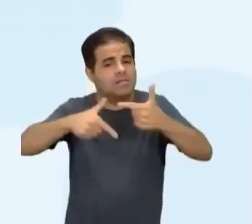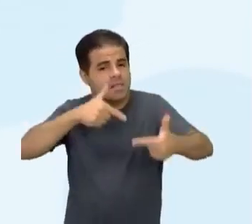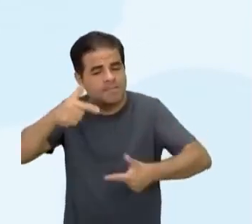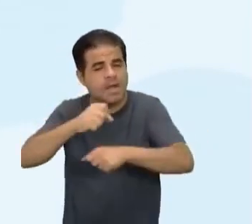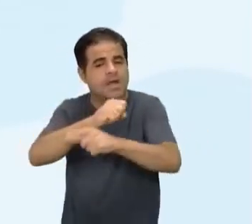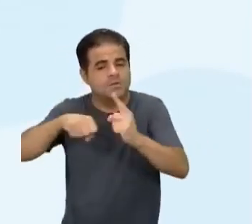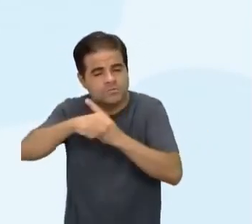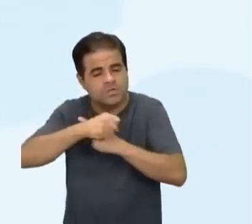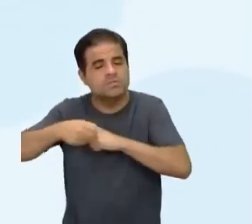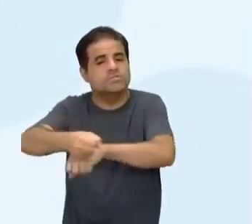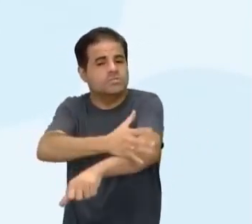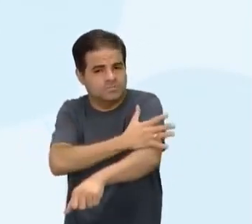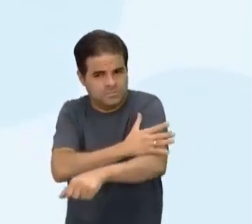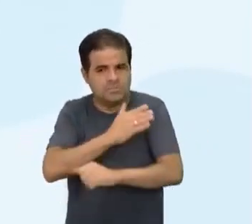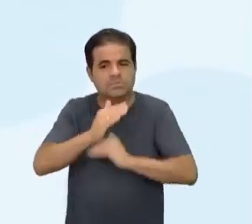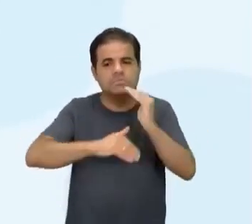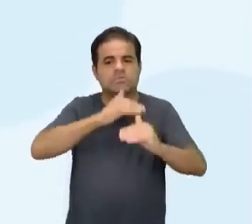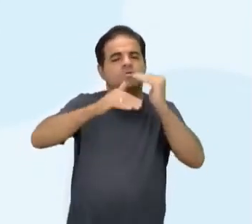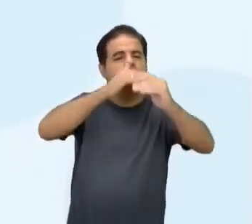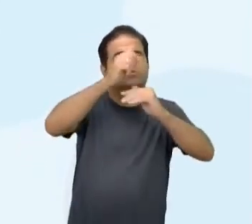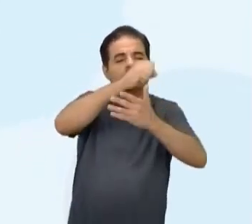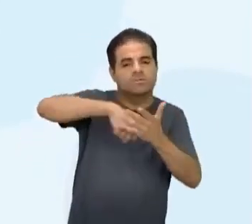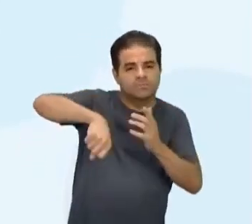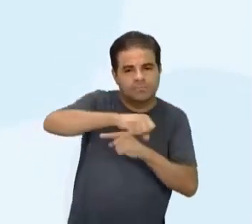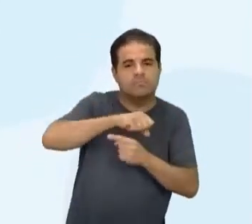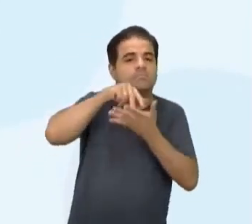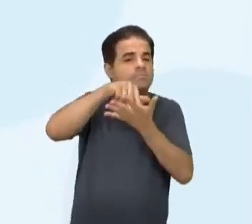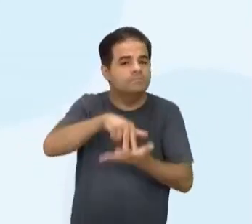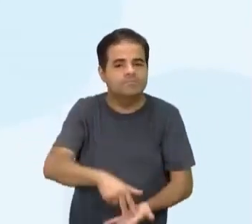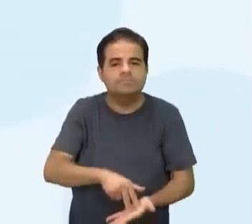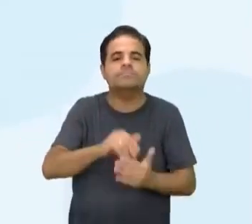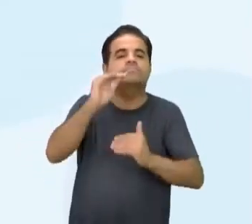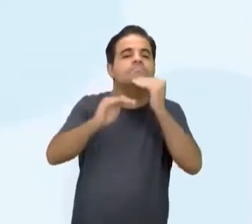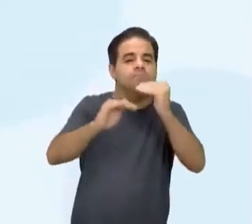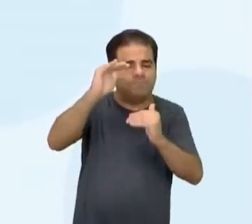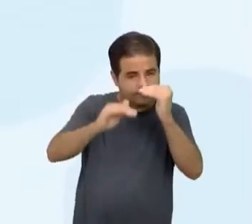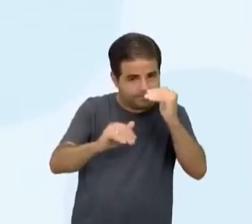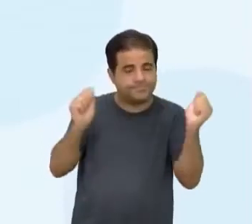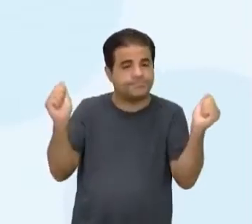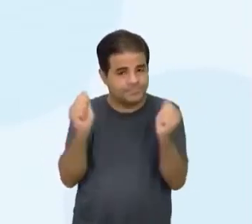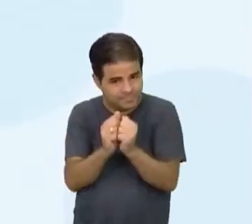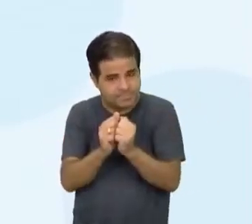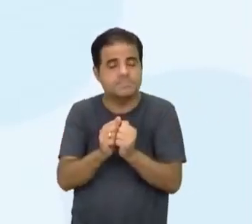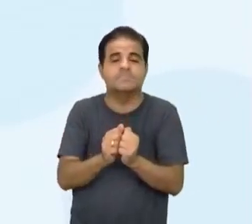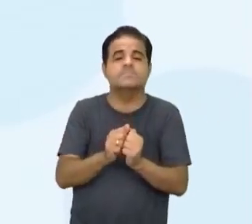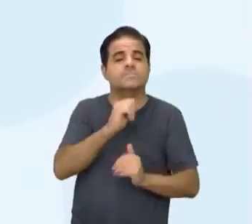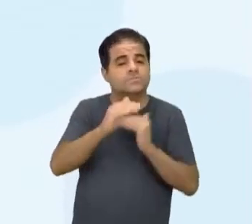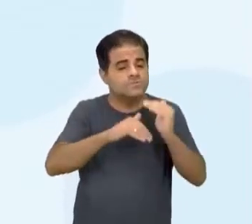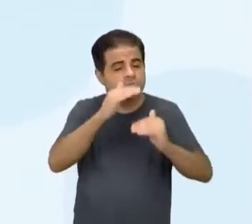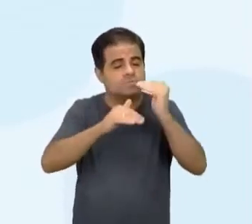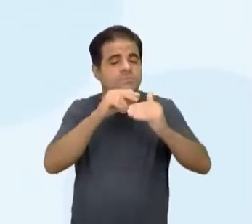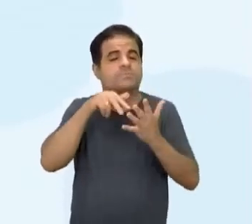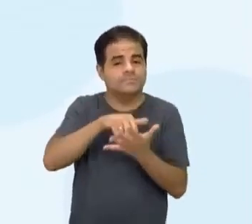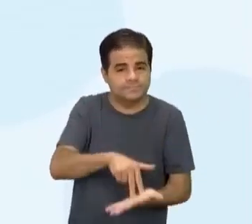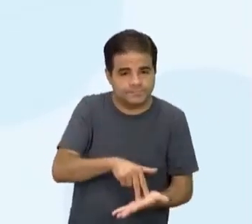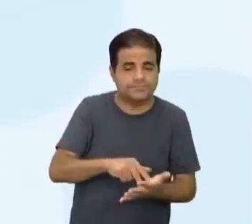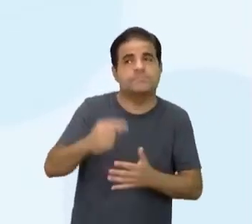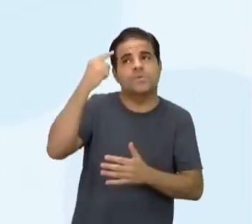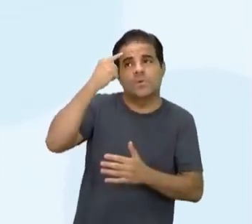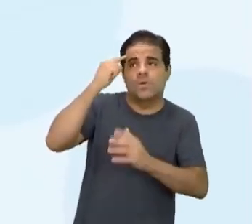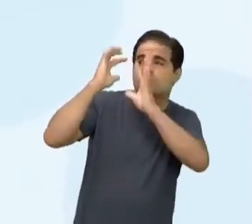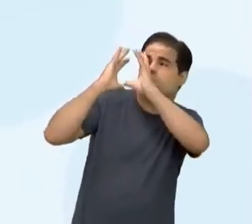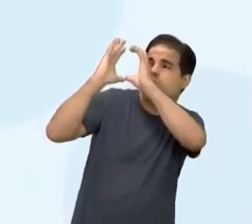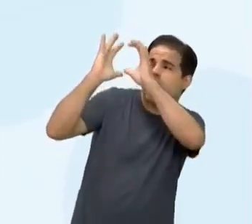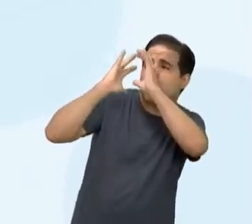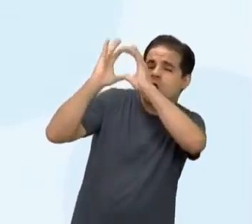o socioemocional, né, o desenvolvimento das competências socioemocionais em paralelo aí, em conjunto com o desenvolvimento das competências